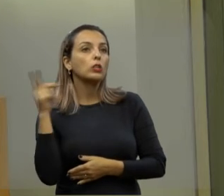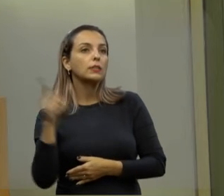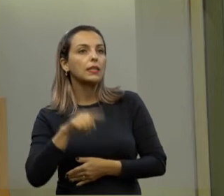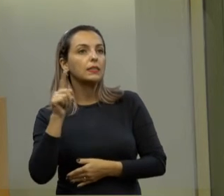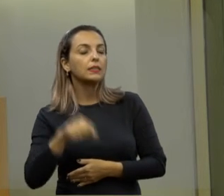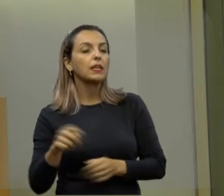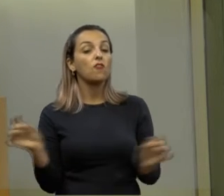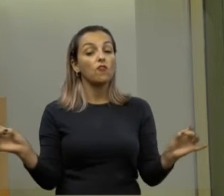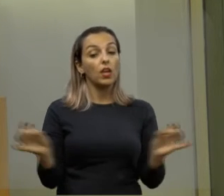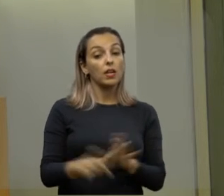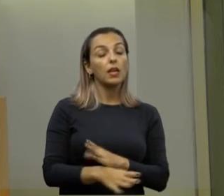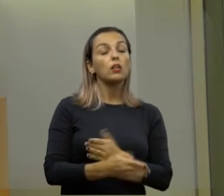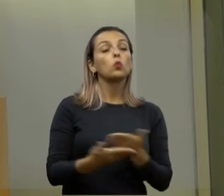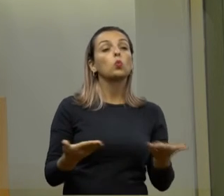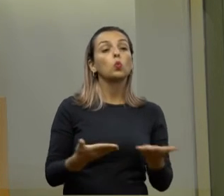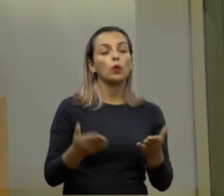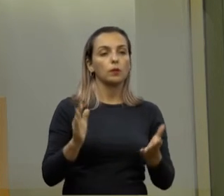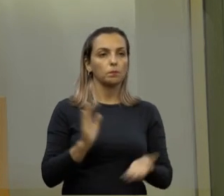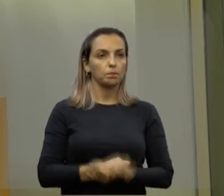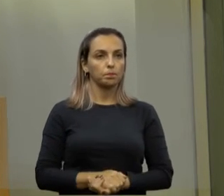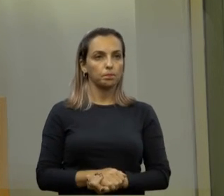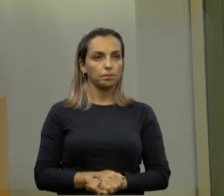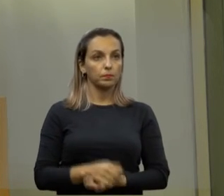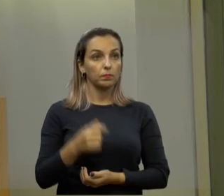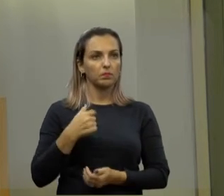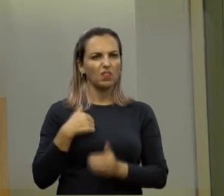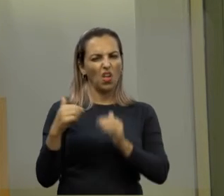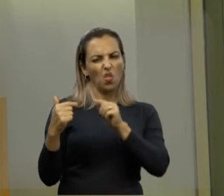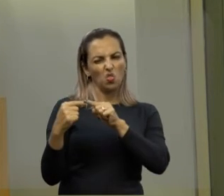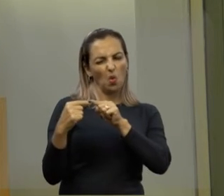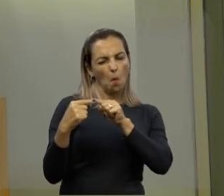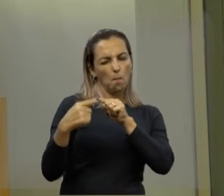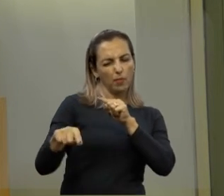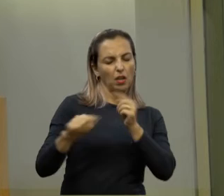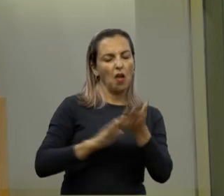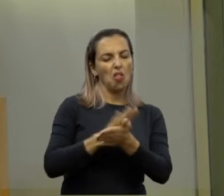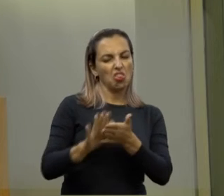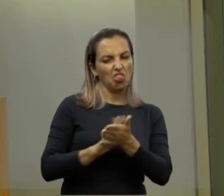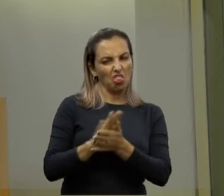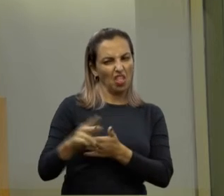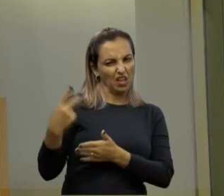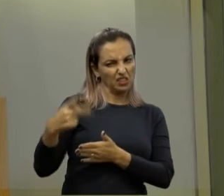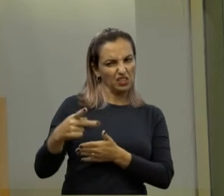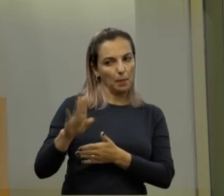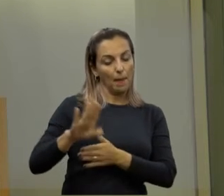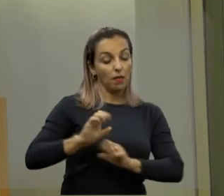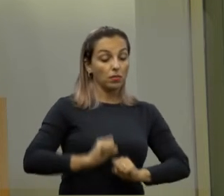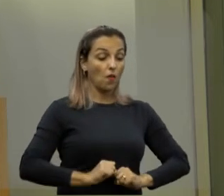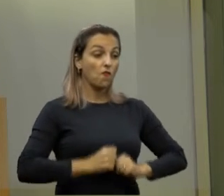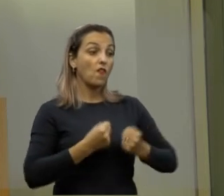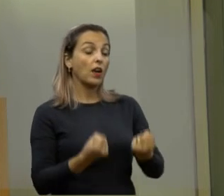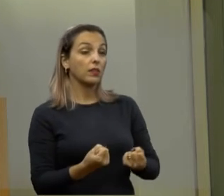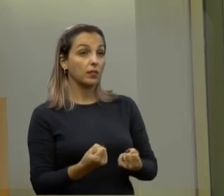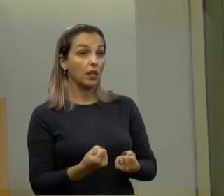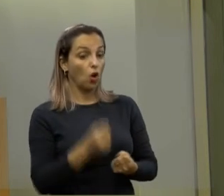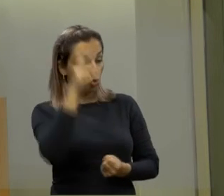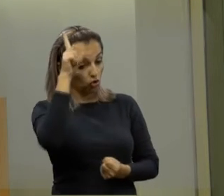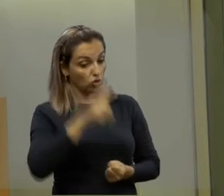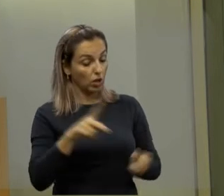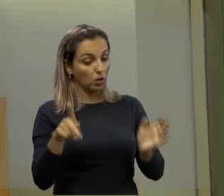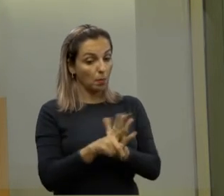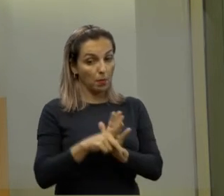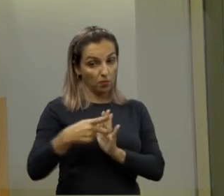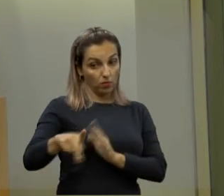termino meu discurso deve o seguinte eu posso não concordar com nada do que você disse mas eu vou defender até o fim o